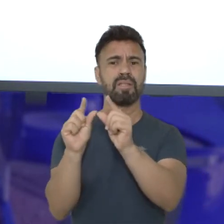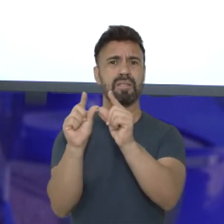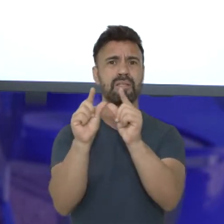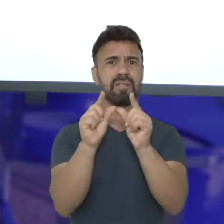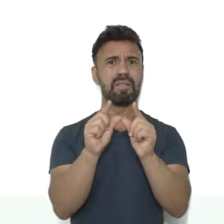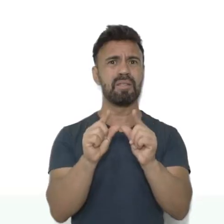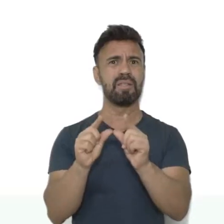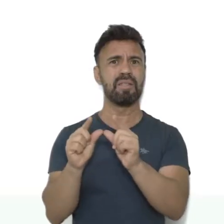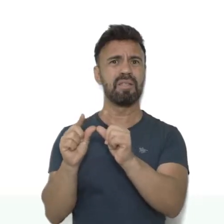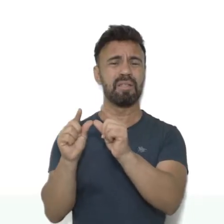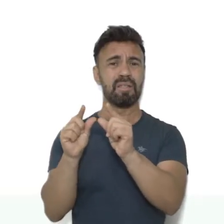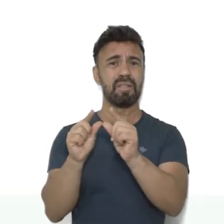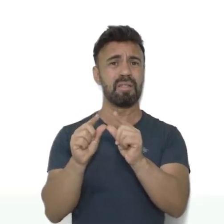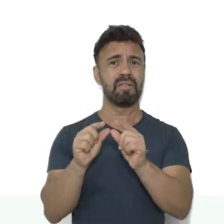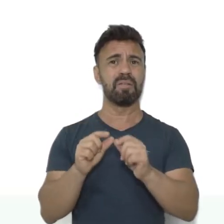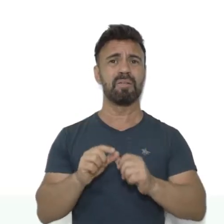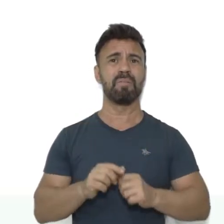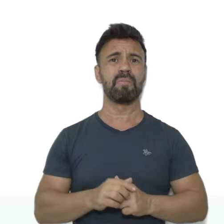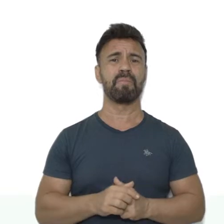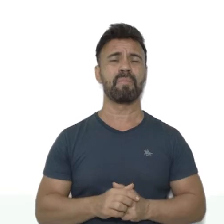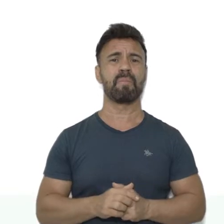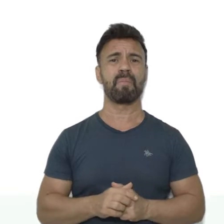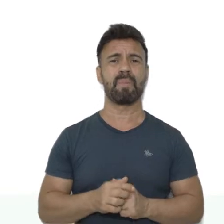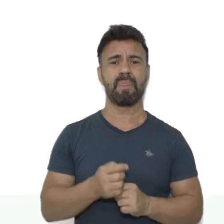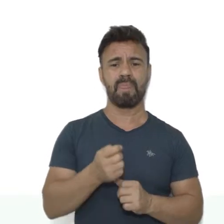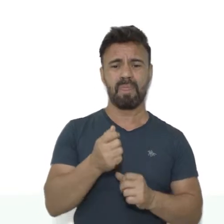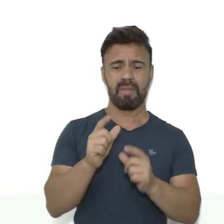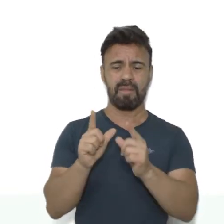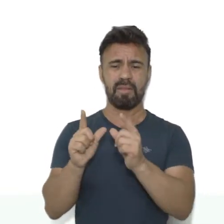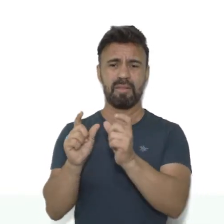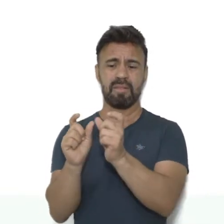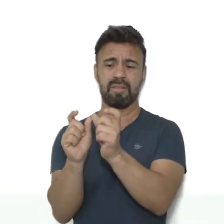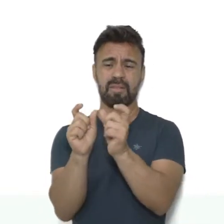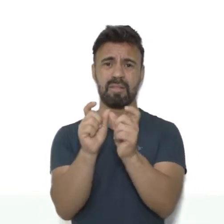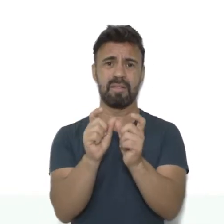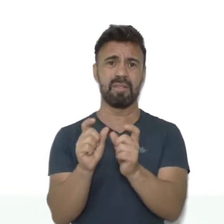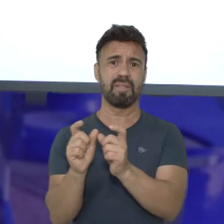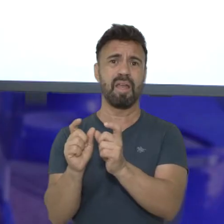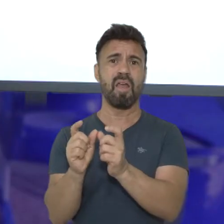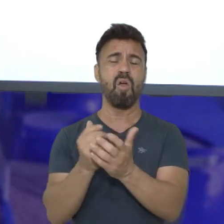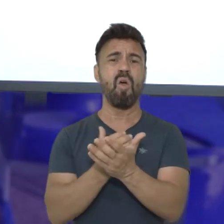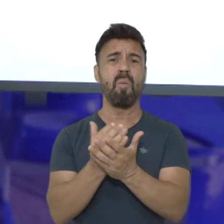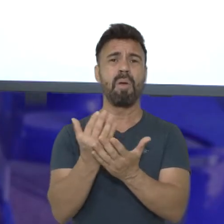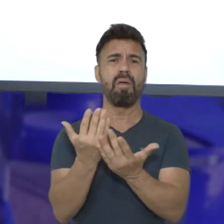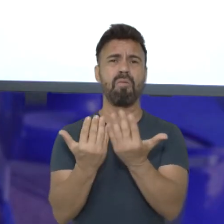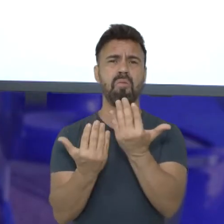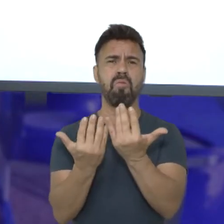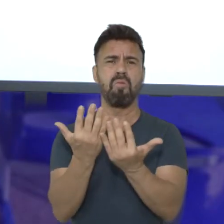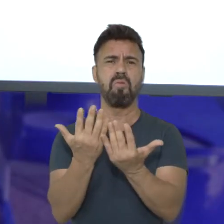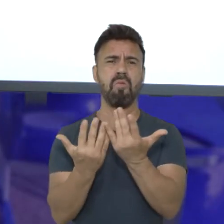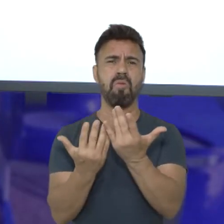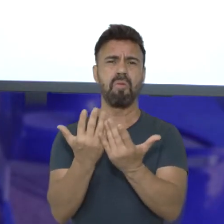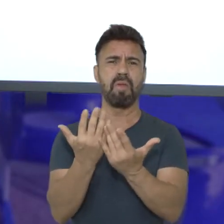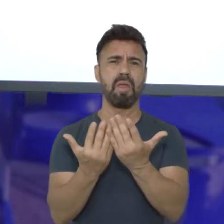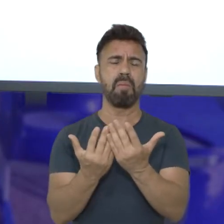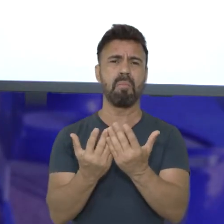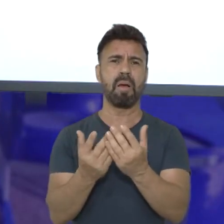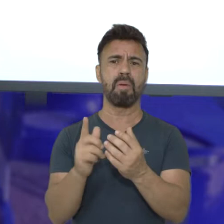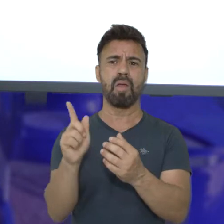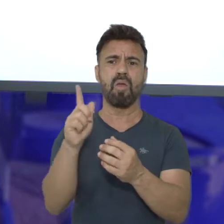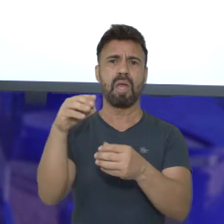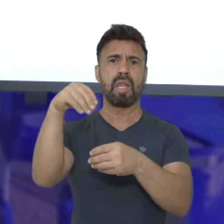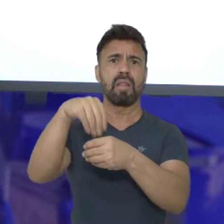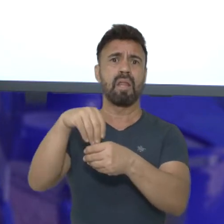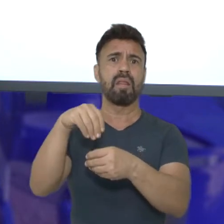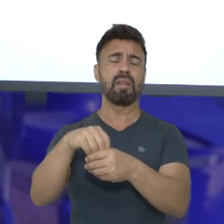pequenos pedacinhos, né, que são os pixels, eles comecem a queimar, porque esses gases estão presentes lá dentro, então eles não